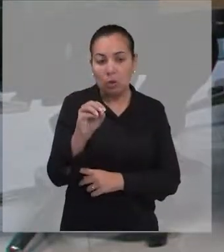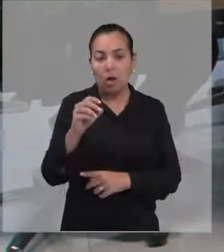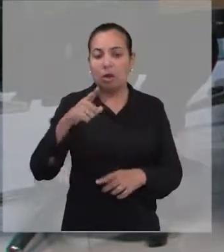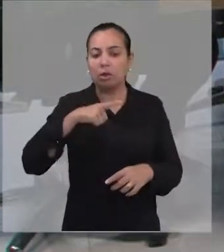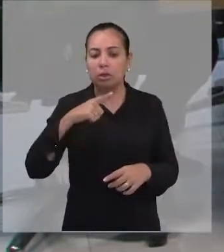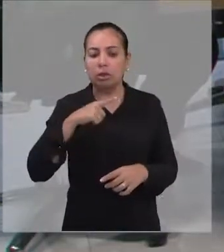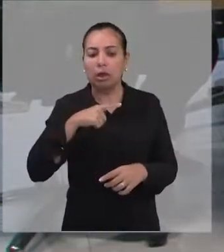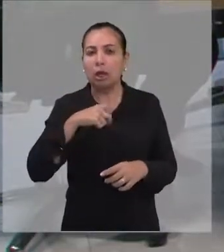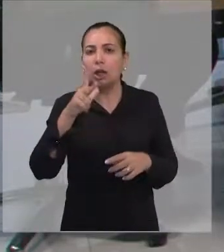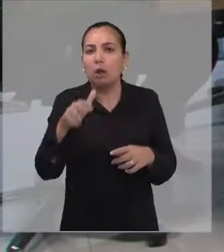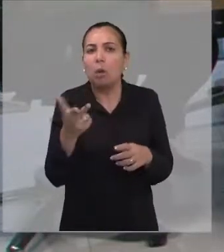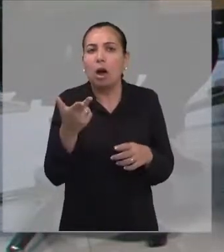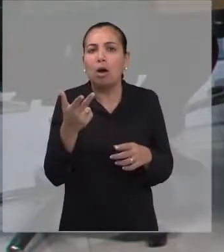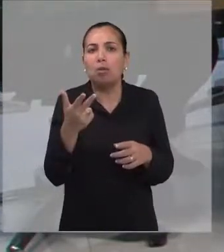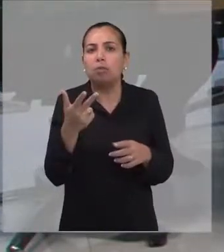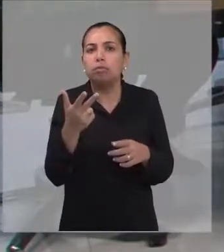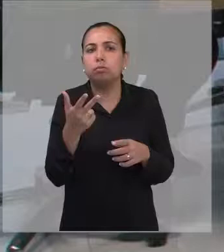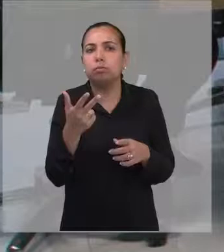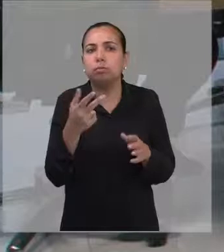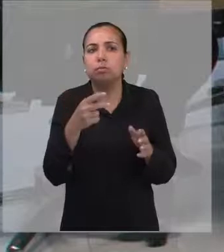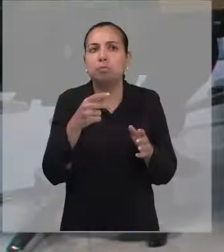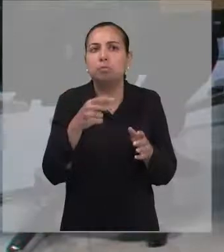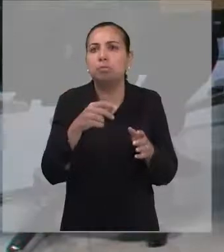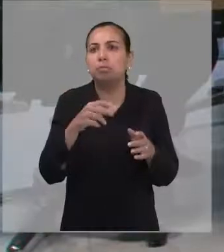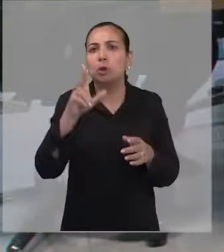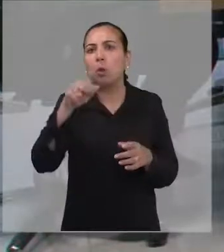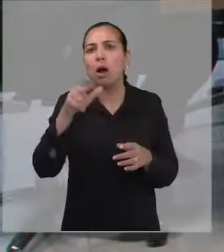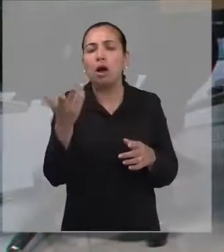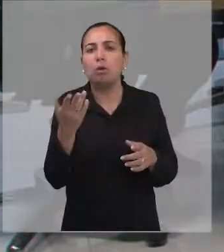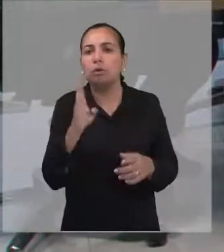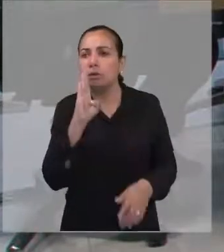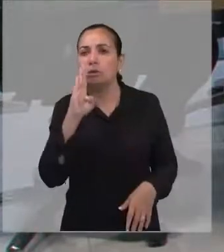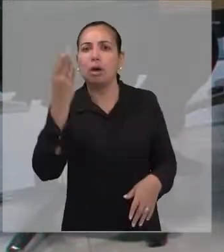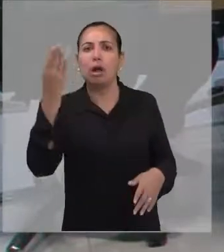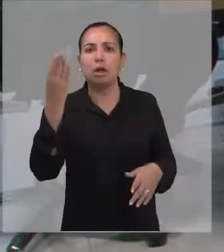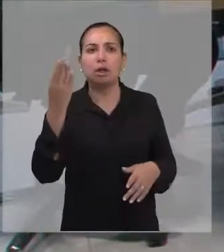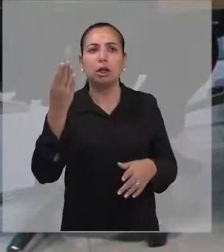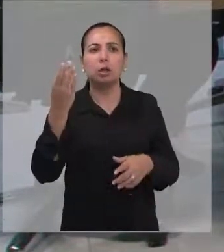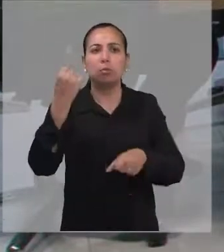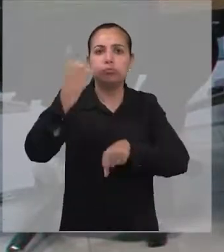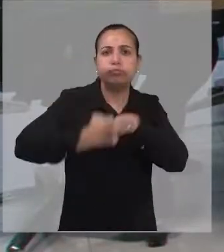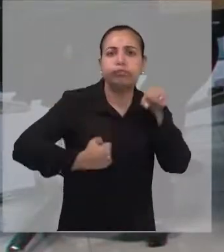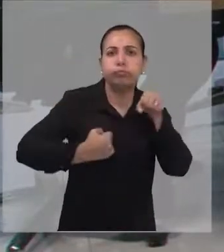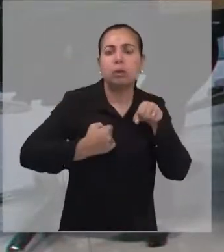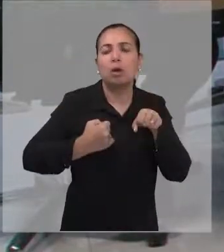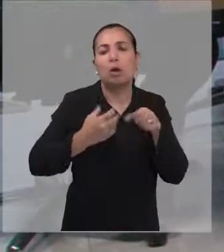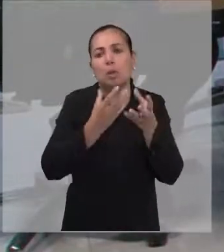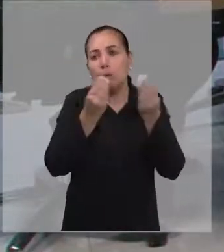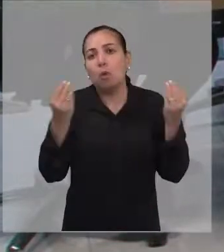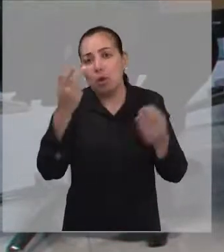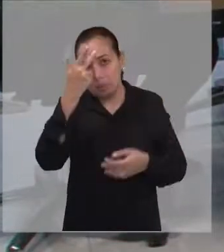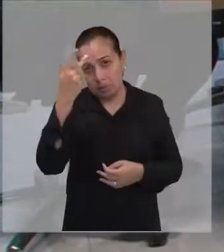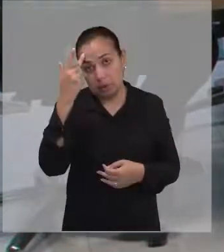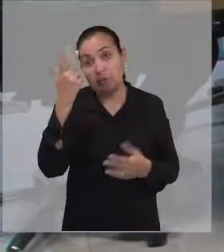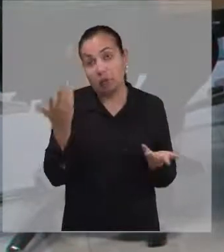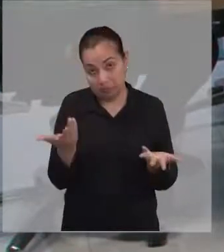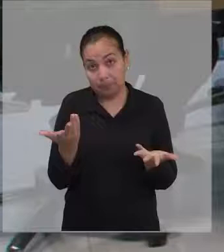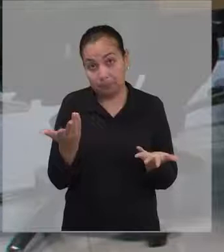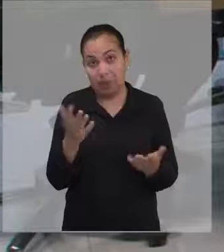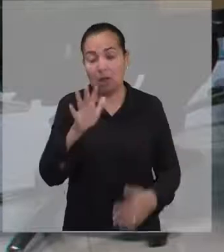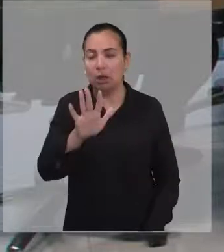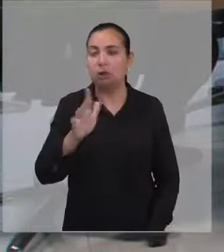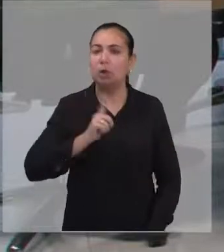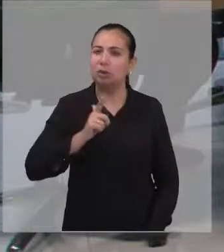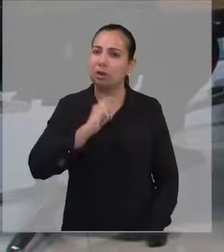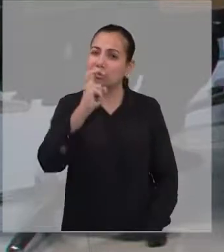de processos, vários tipos de réus em 5 anos. Então, eu estou fazendo essa retrospectiva simplesmente para dizer o seguinte: uma novela que dura